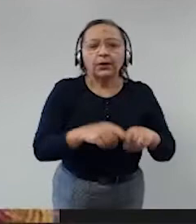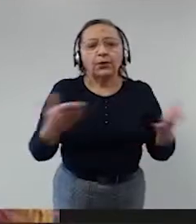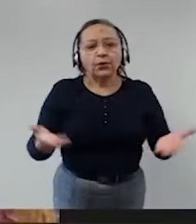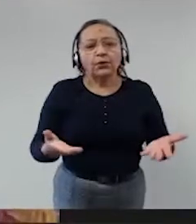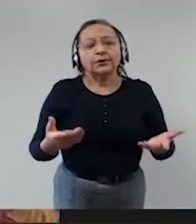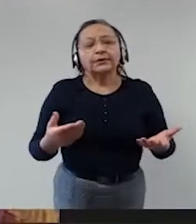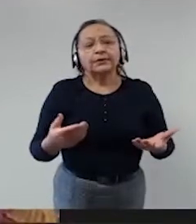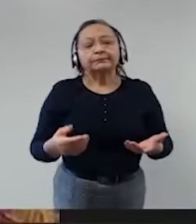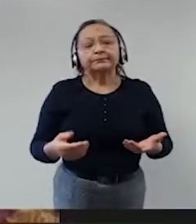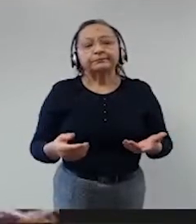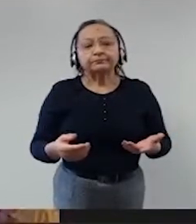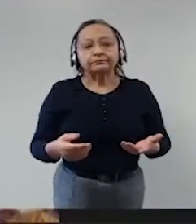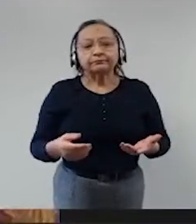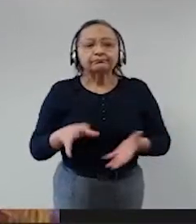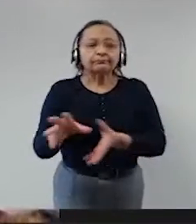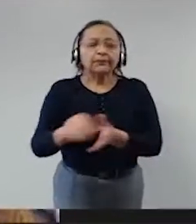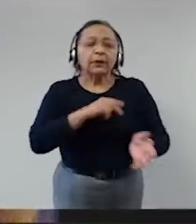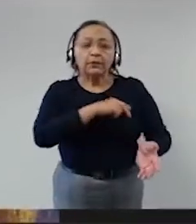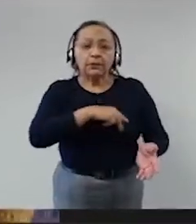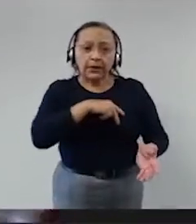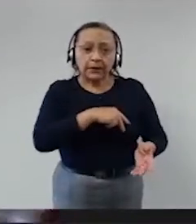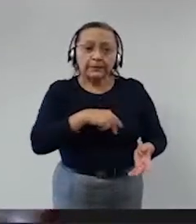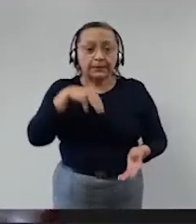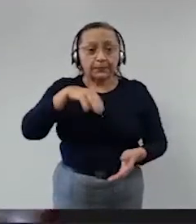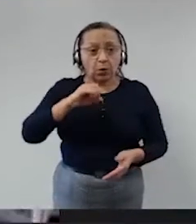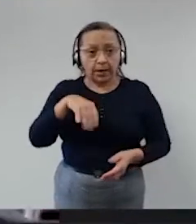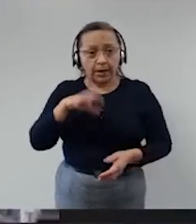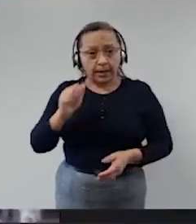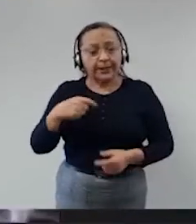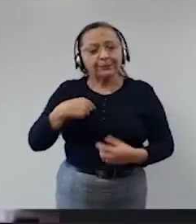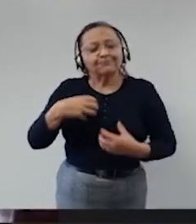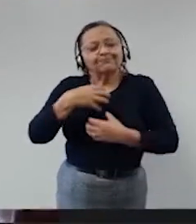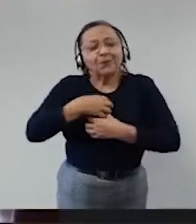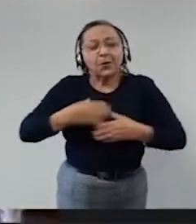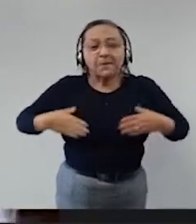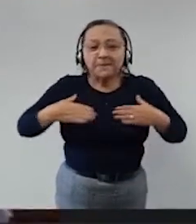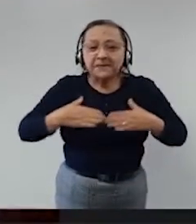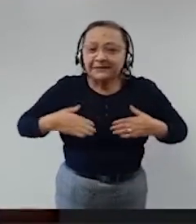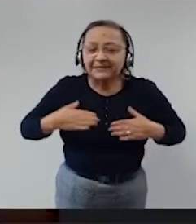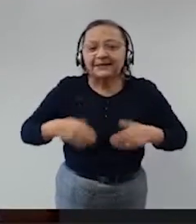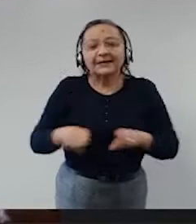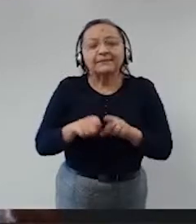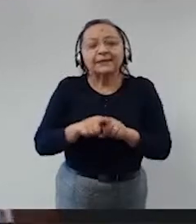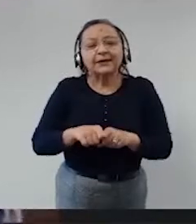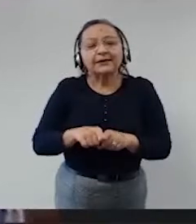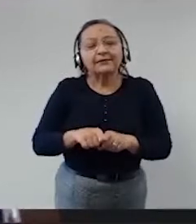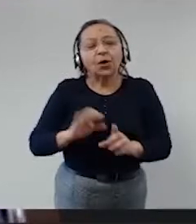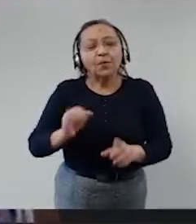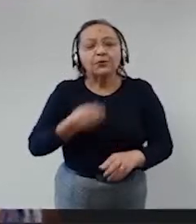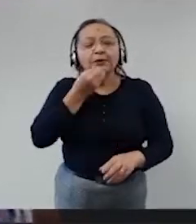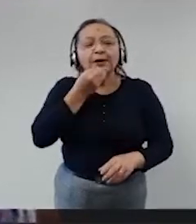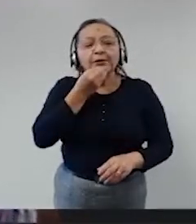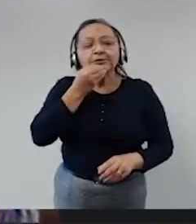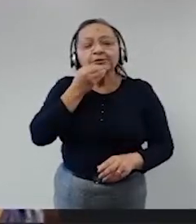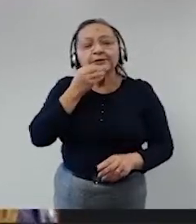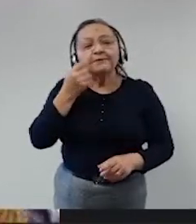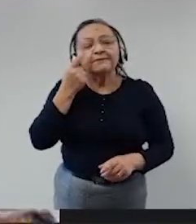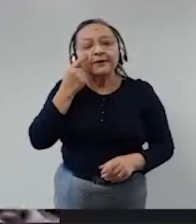Moema Batista, com quem tive o prazer do convívio e o privilégio de saborear seus ensinamentos jurídicos e de